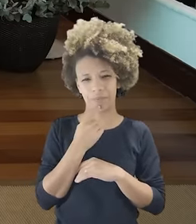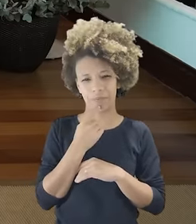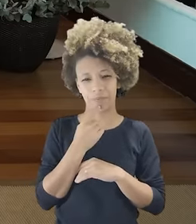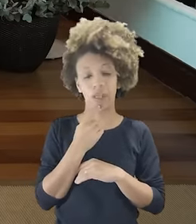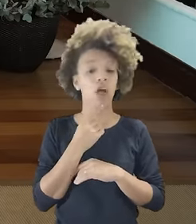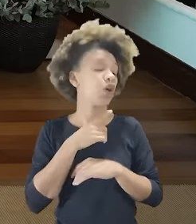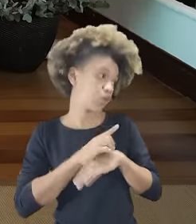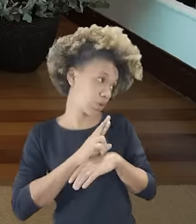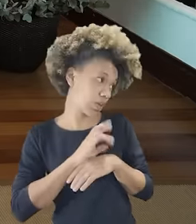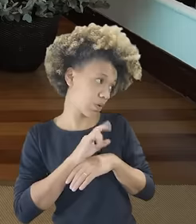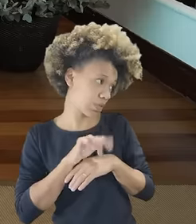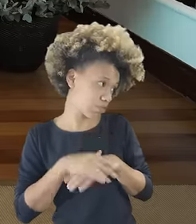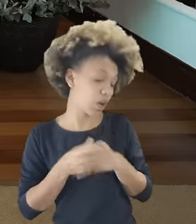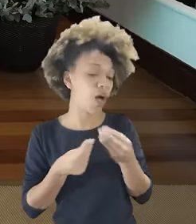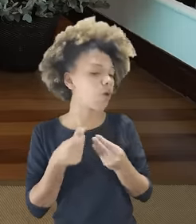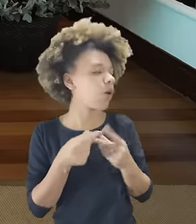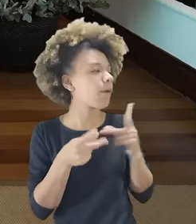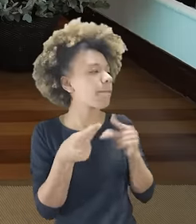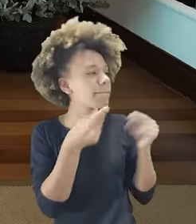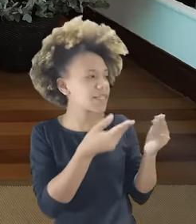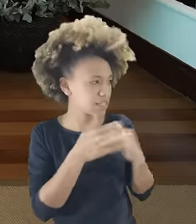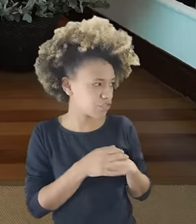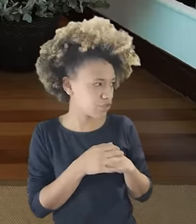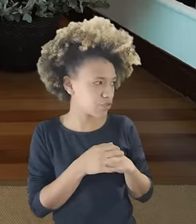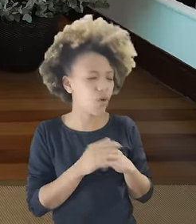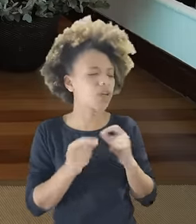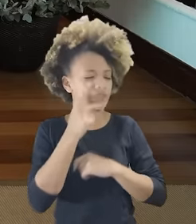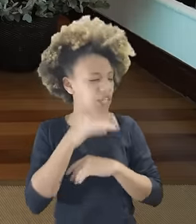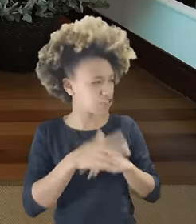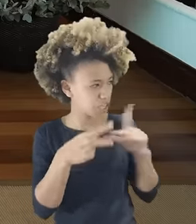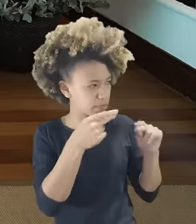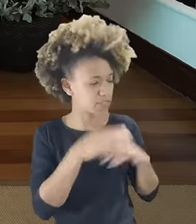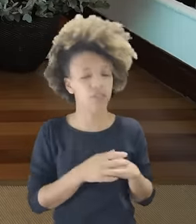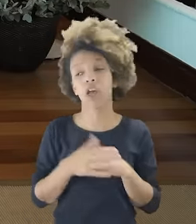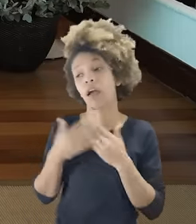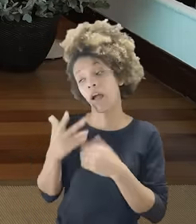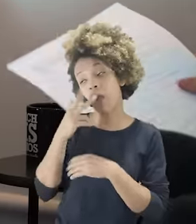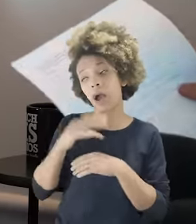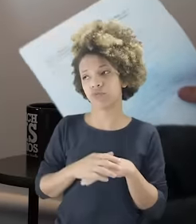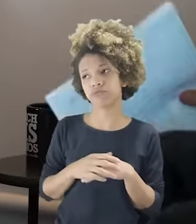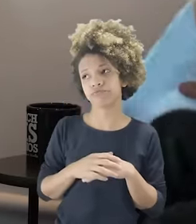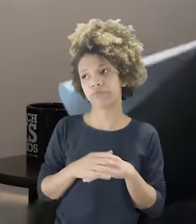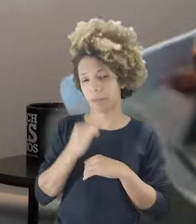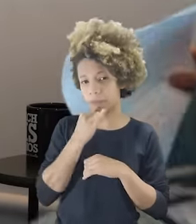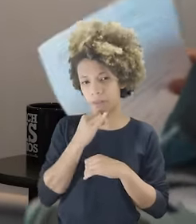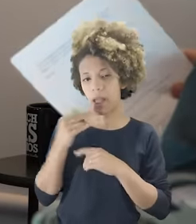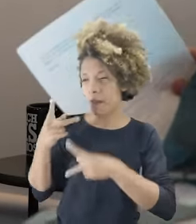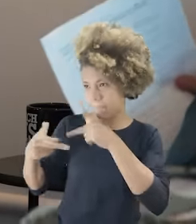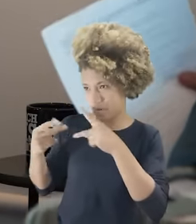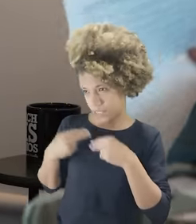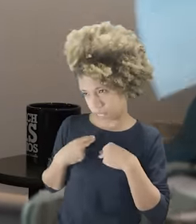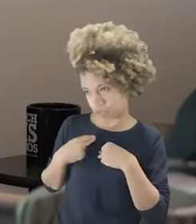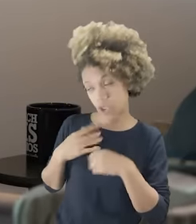doutora Rosângela Como é que é você com um presente se você que tá o que que você acha que é presente Ai eu acho que assim presente